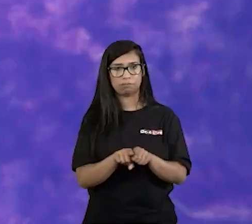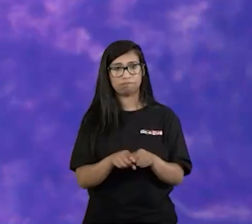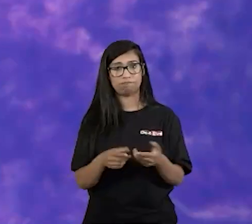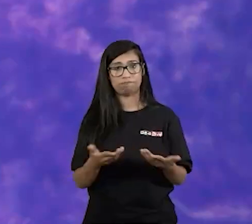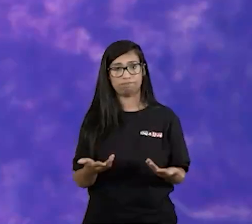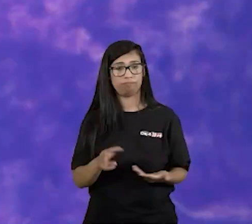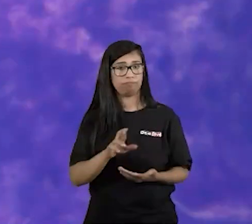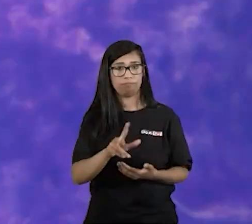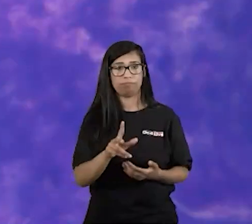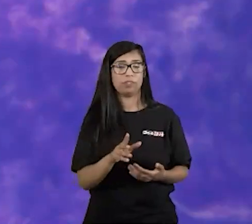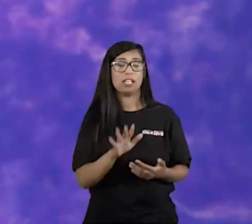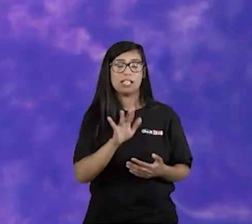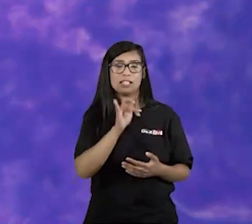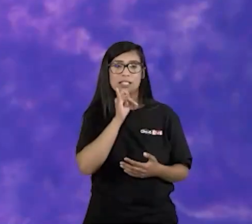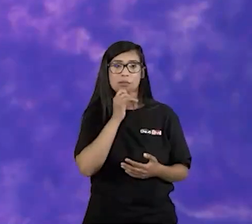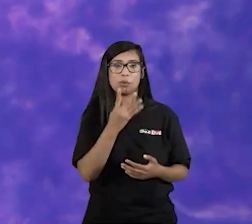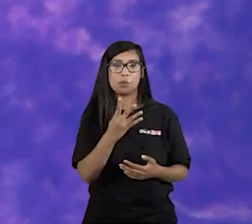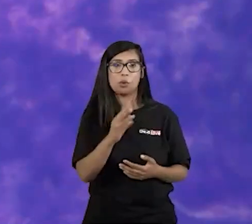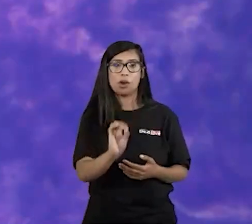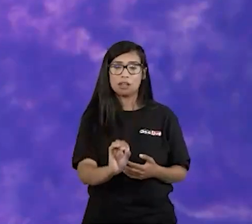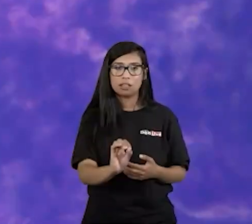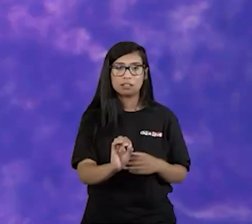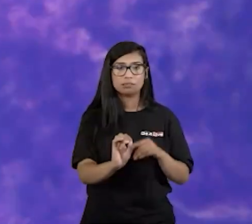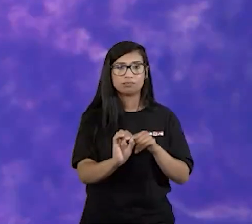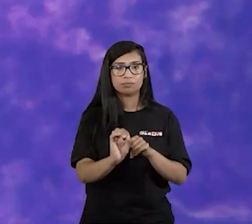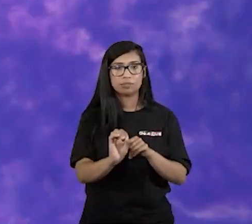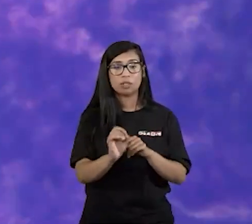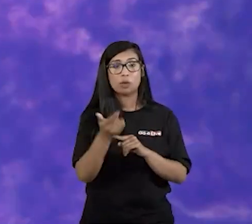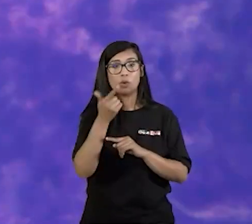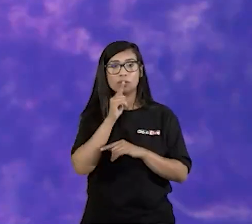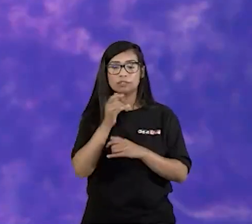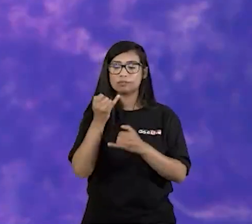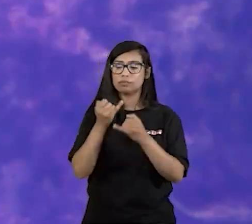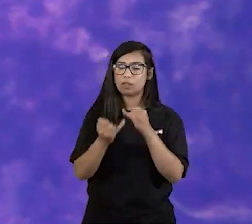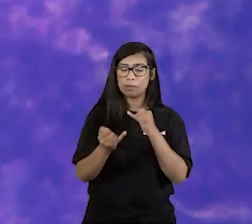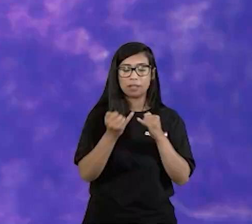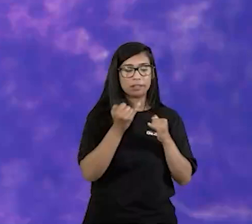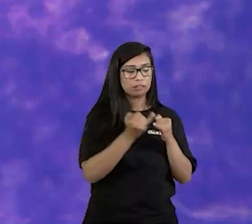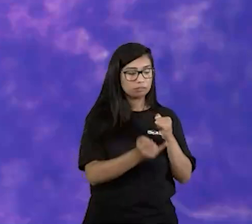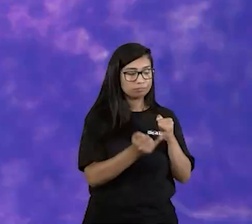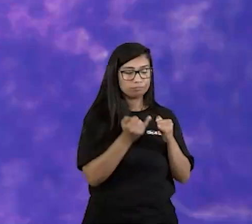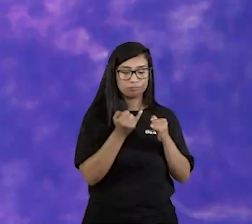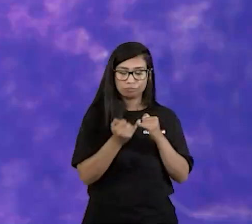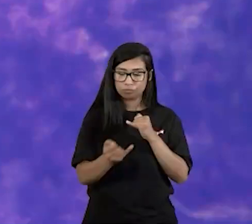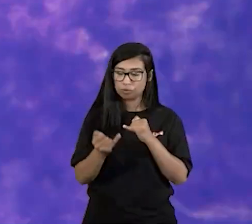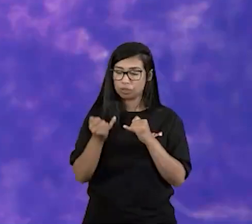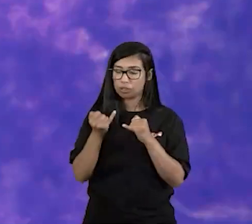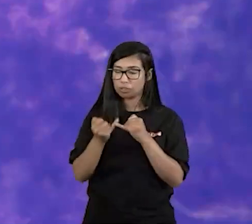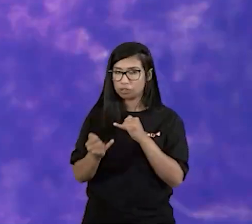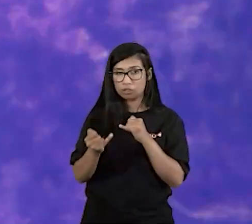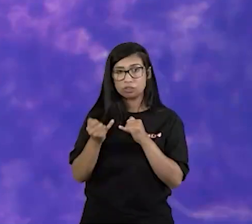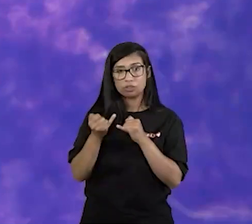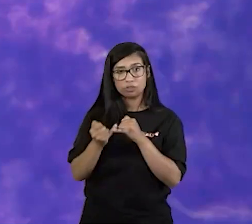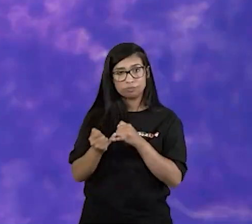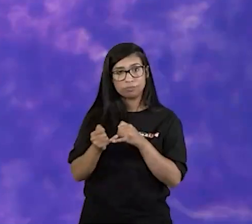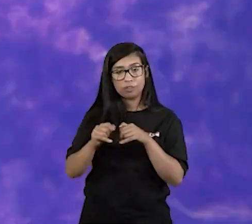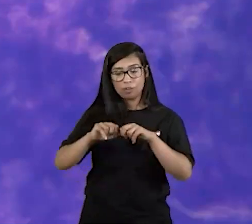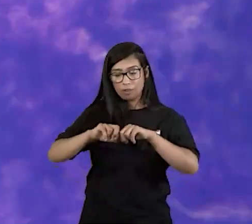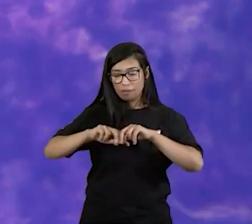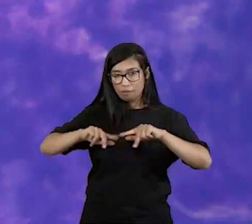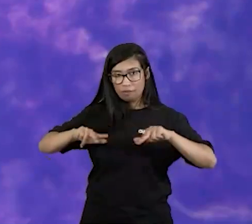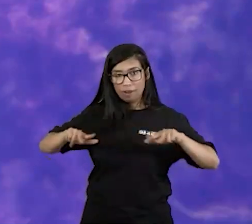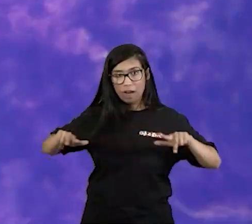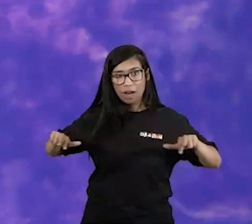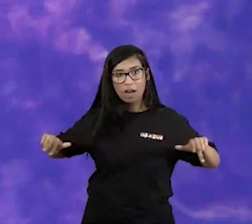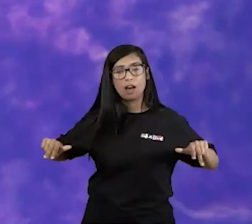chegou na imersão, eu consigo ver agregadinhos aqui, agregadinhos aqui. Eu consigo ver os neutrófilos tão degenerados